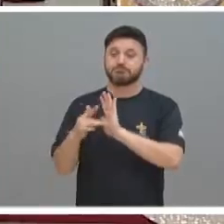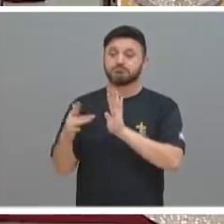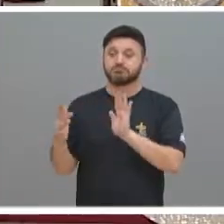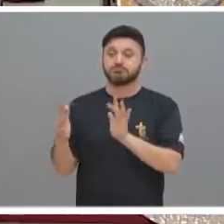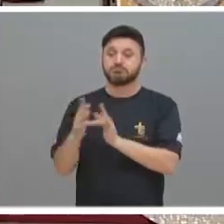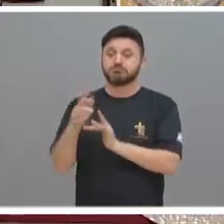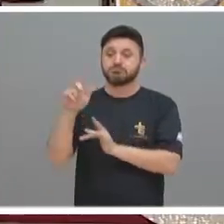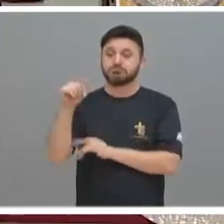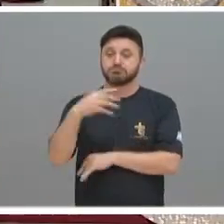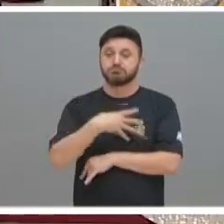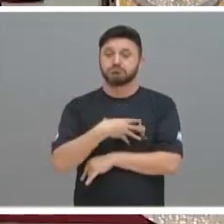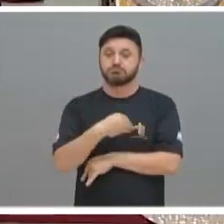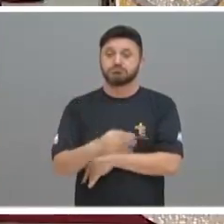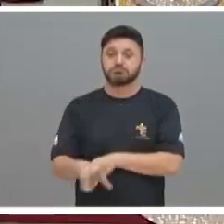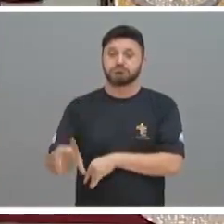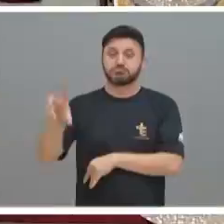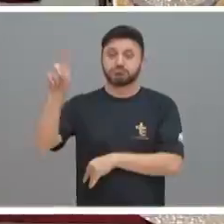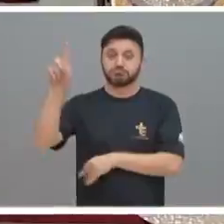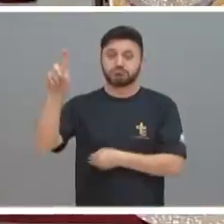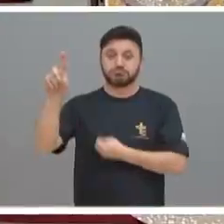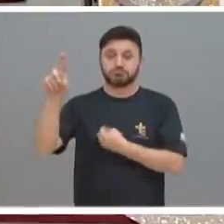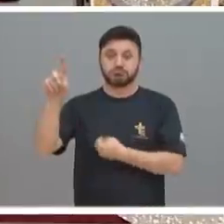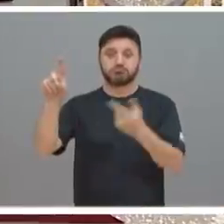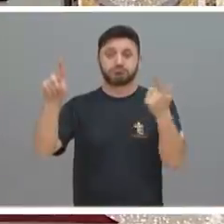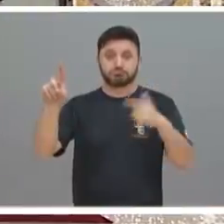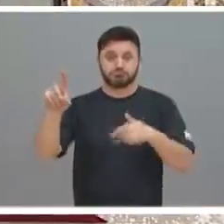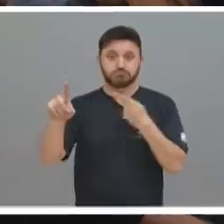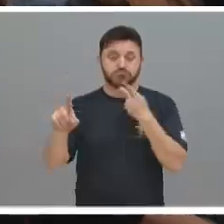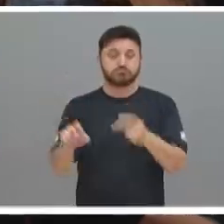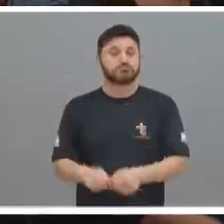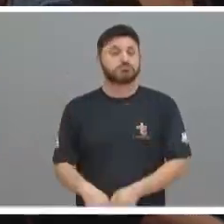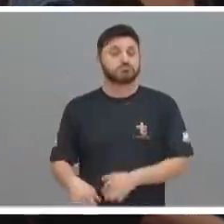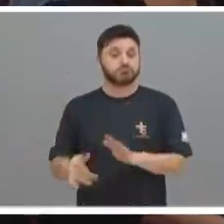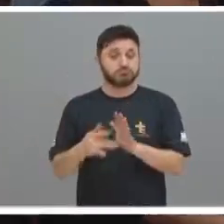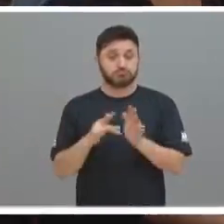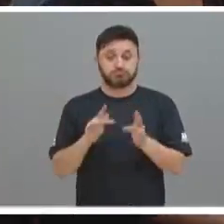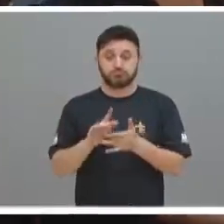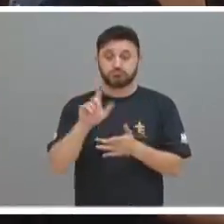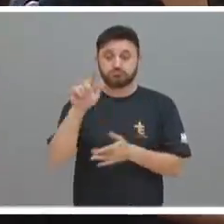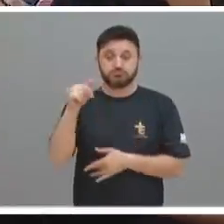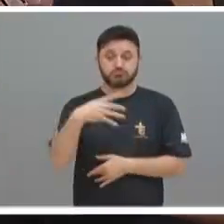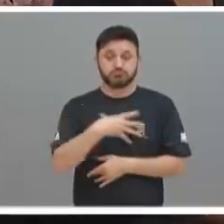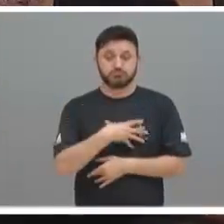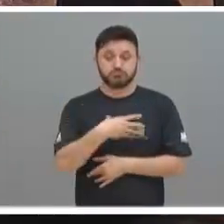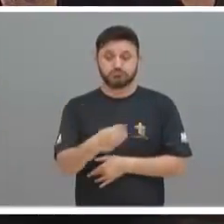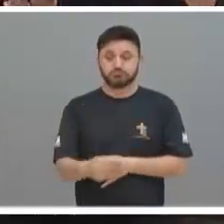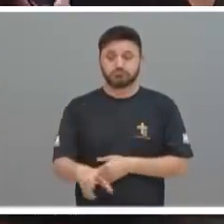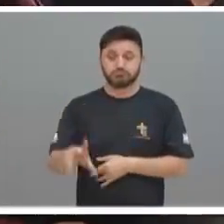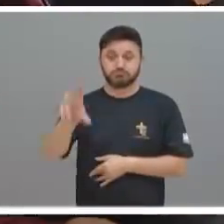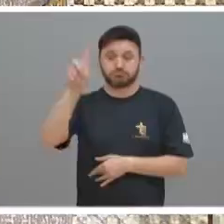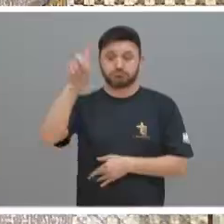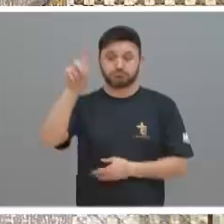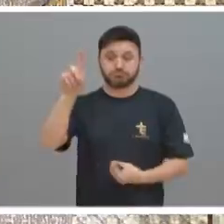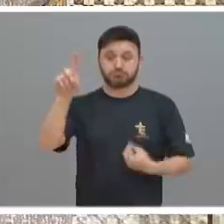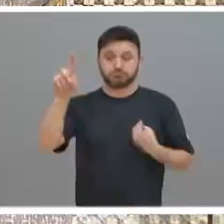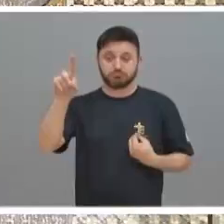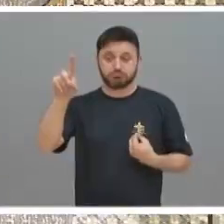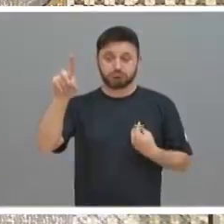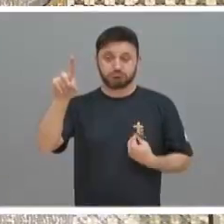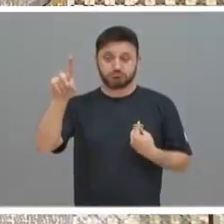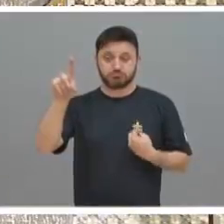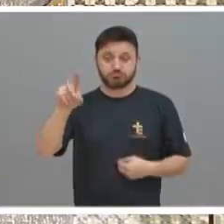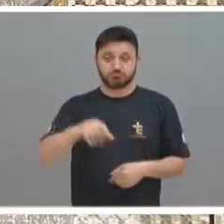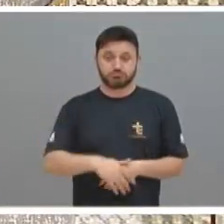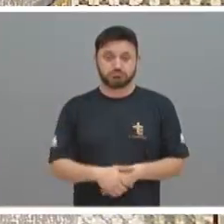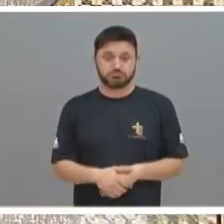o Messias, o Filho do Deus vivo. Repita: Jesus é o Messias, o Filho de Deus